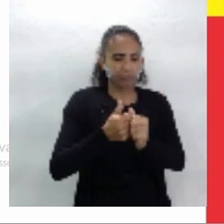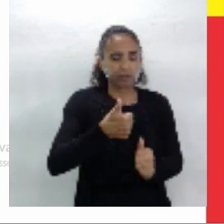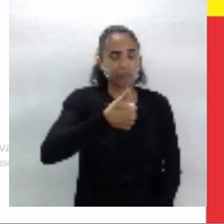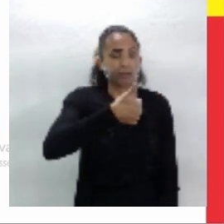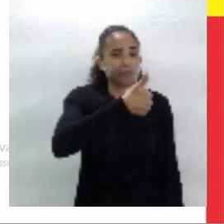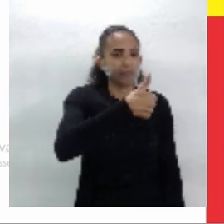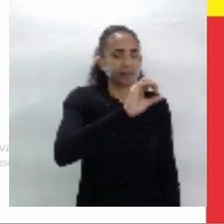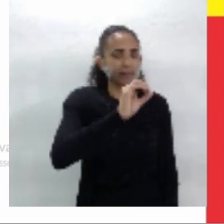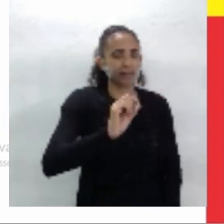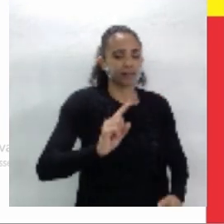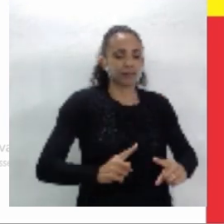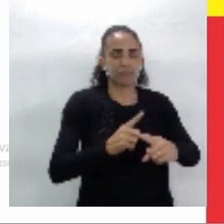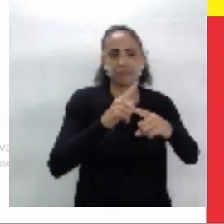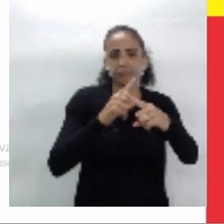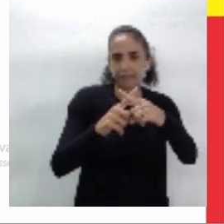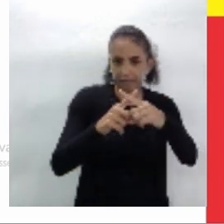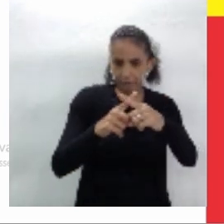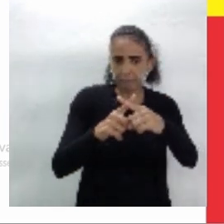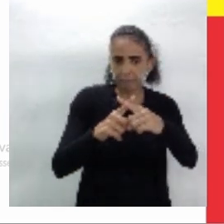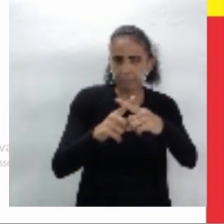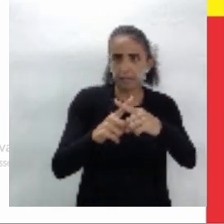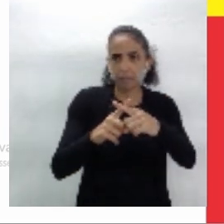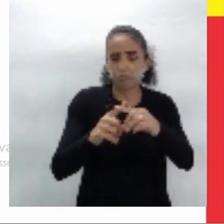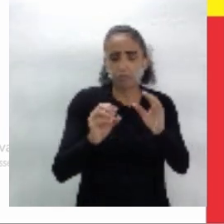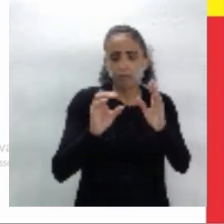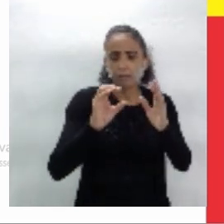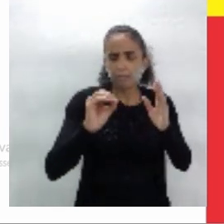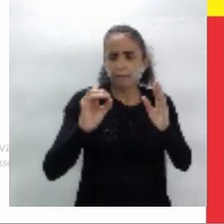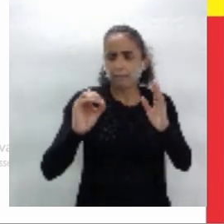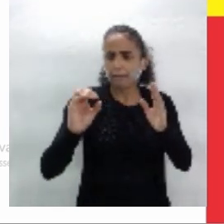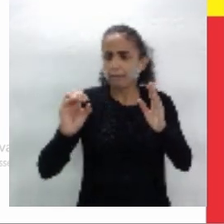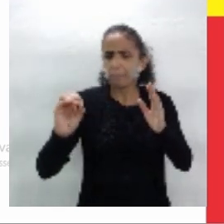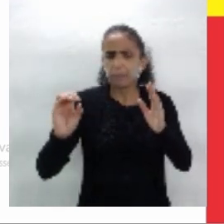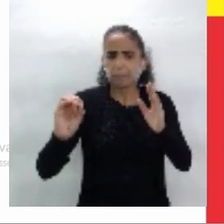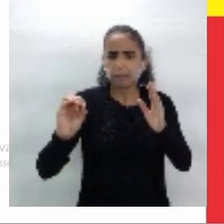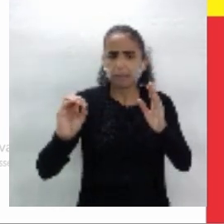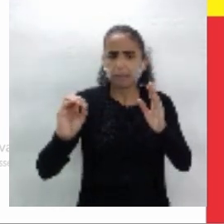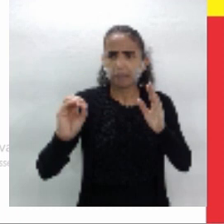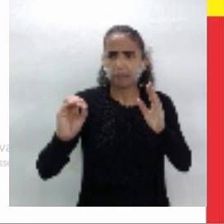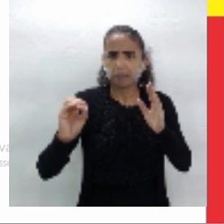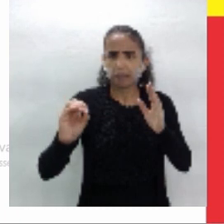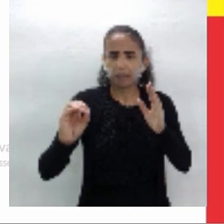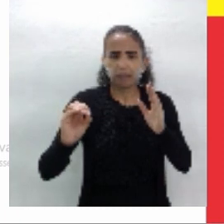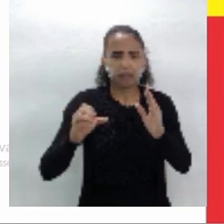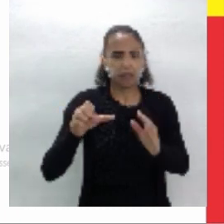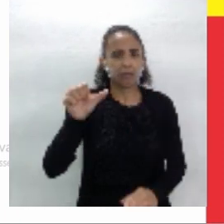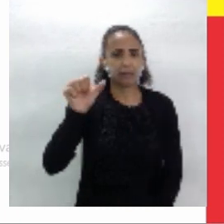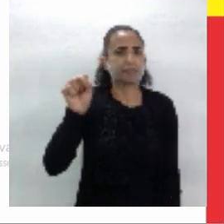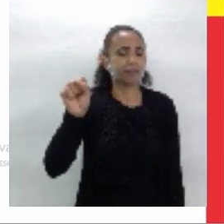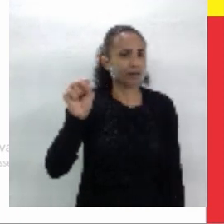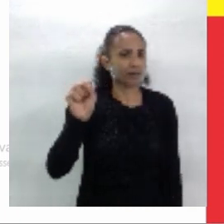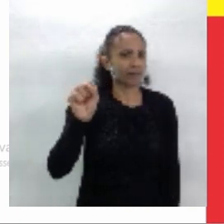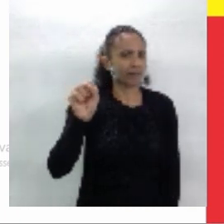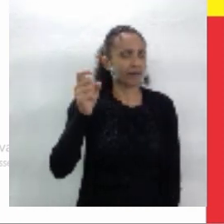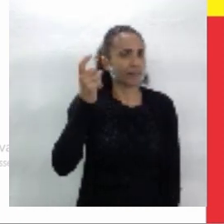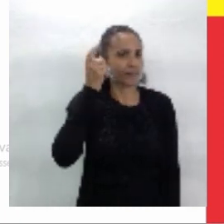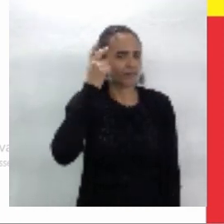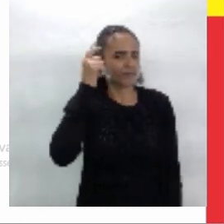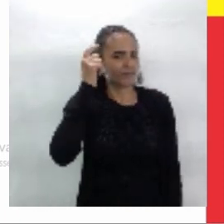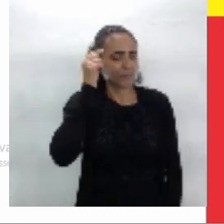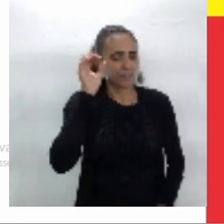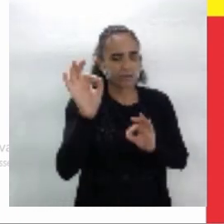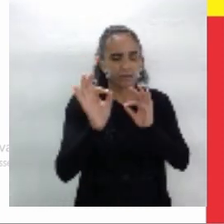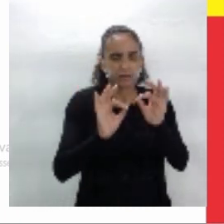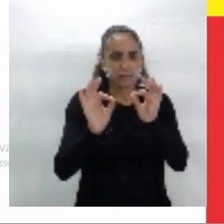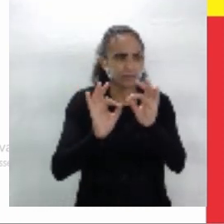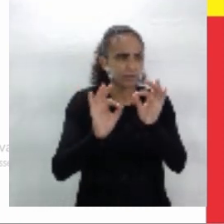10 vezes, aí você vê quantos zero tem, elevado à oitava. Então, esse número